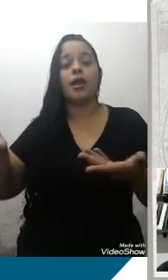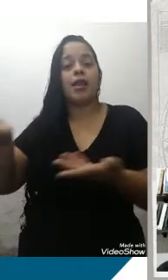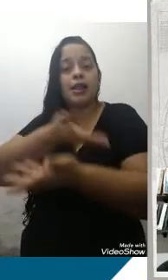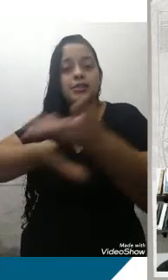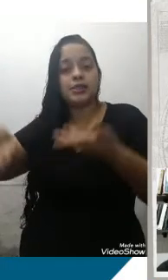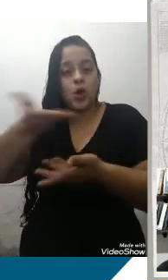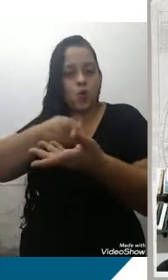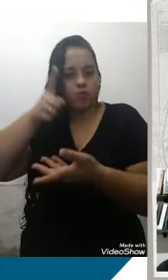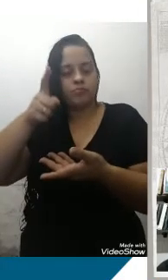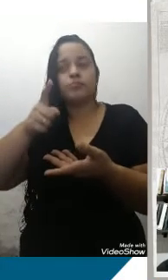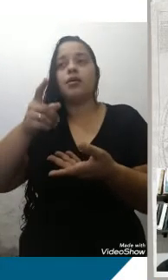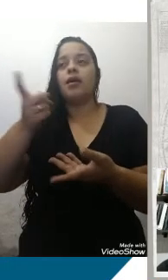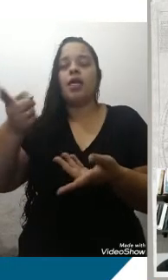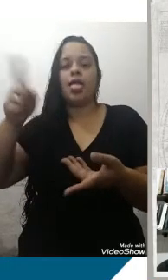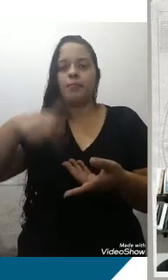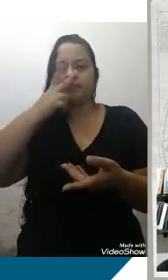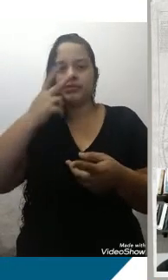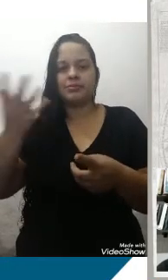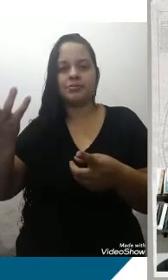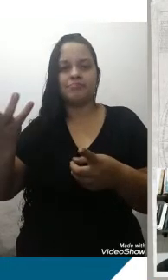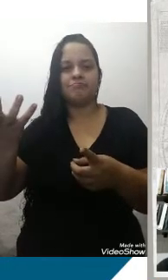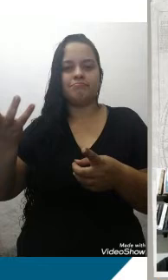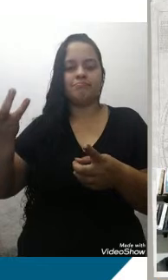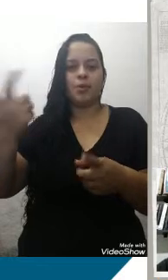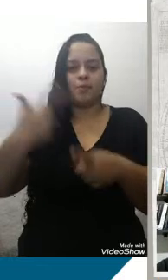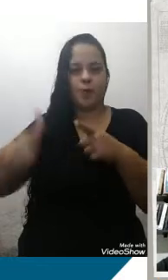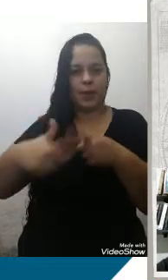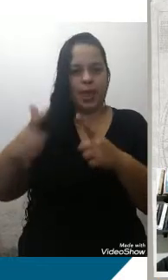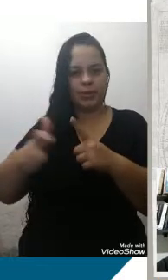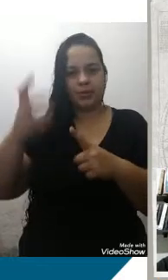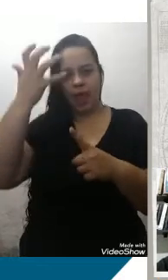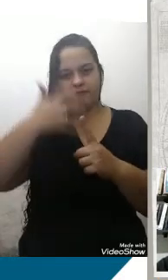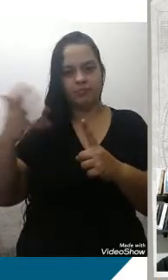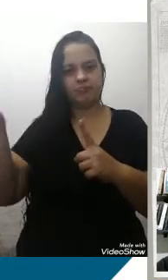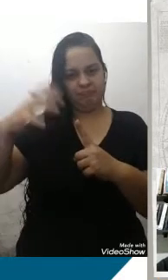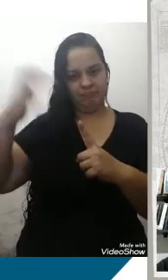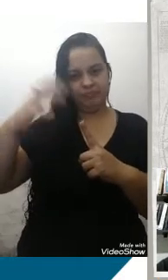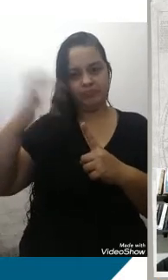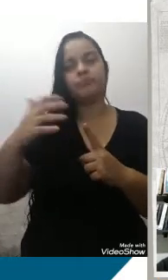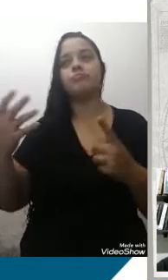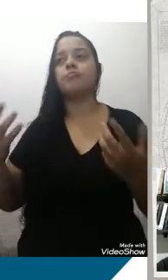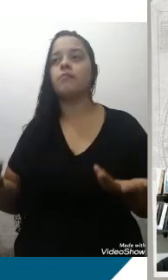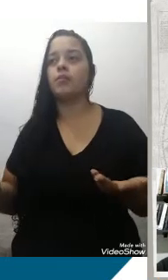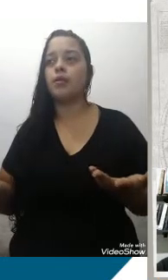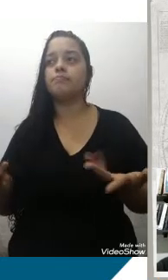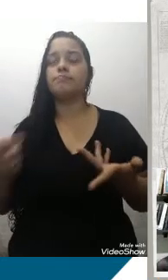resultou numa ameaça, principalmente para os mercadores muçulmanos, que eram os principais agentes de interligação